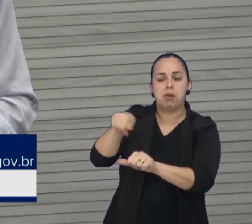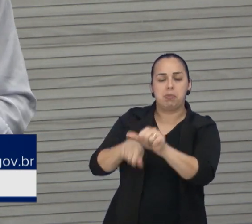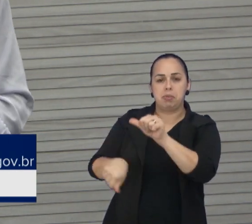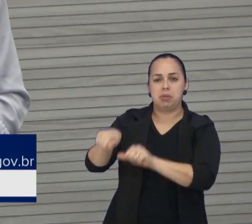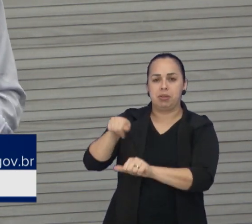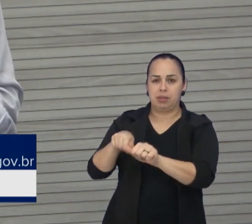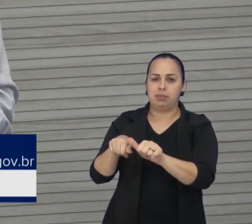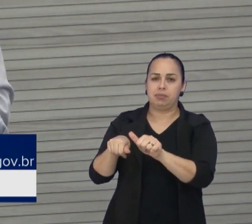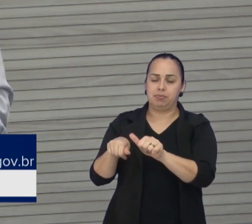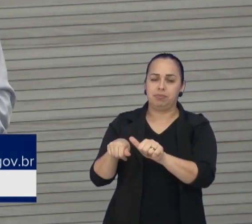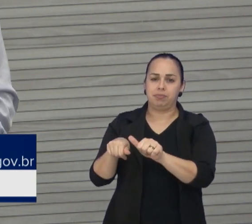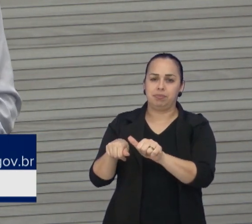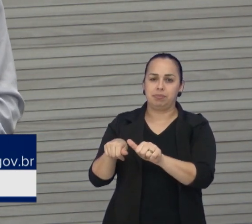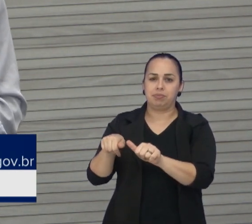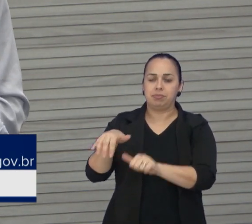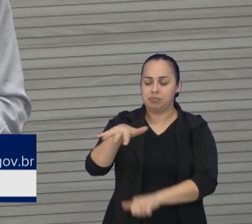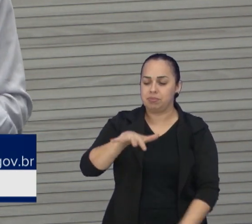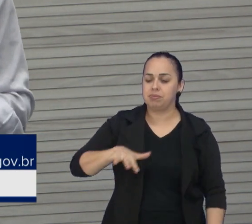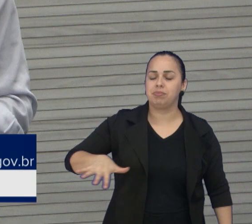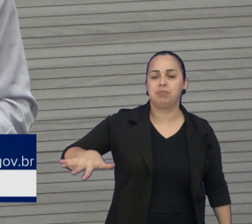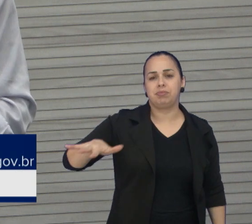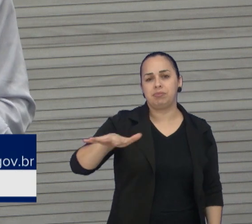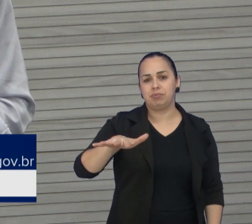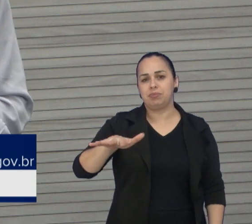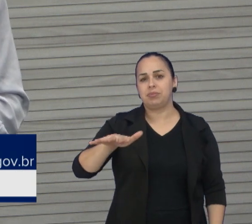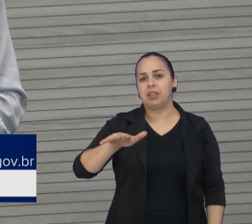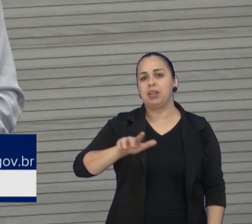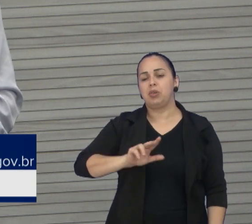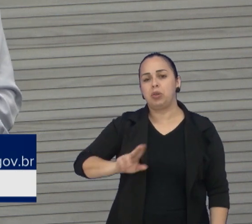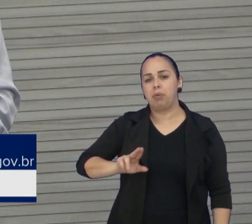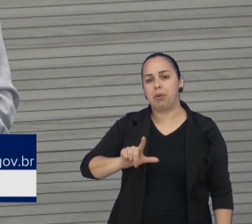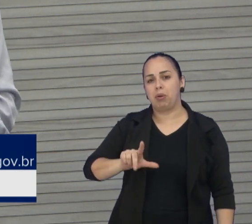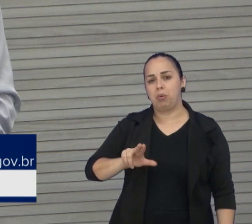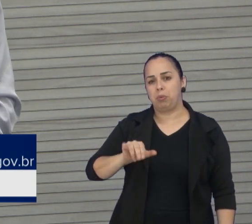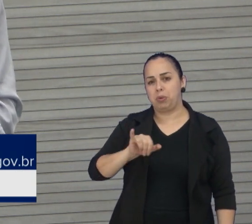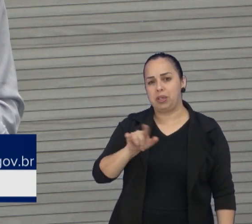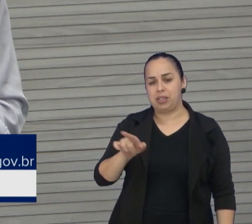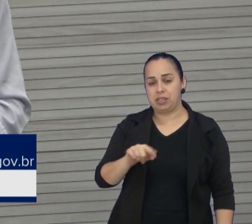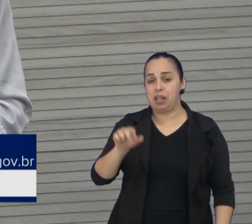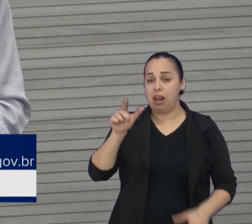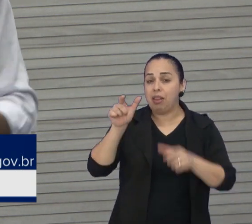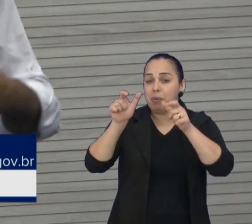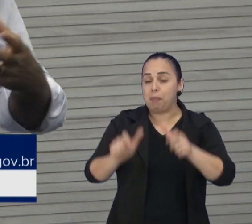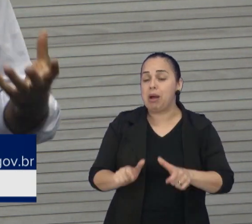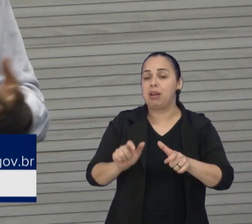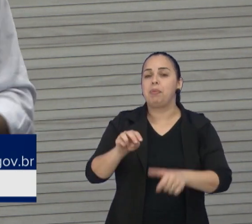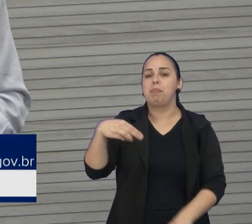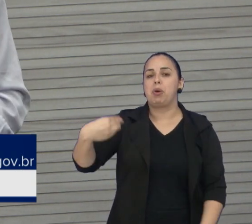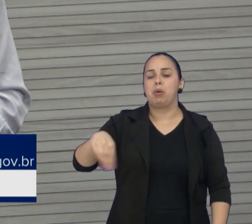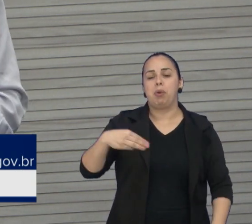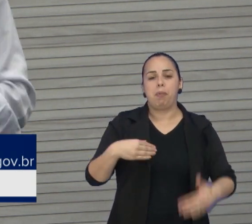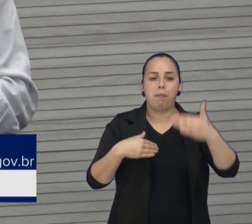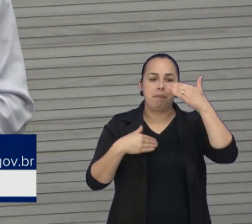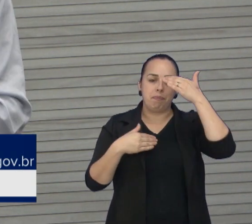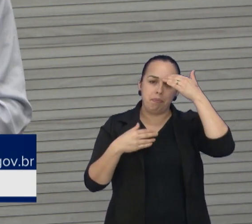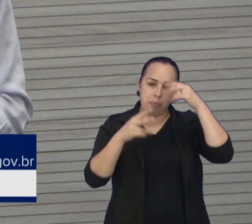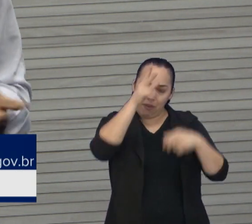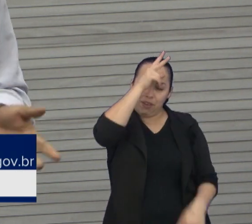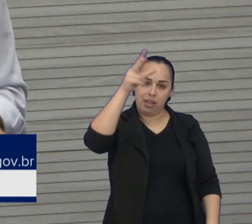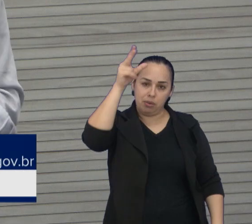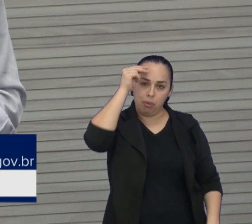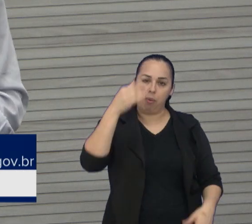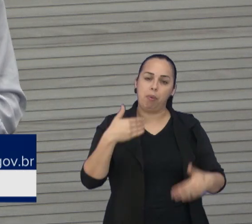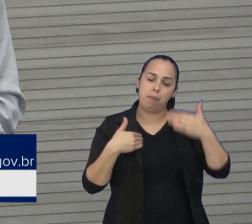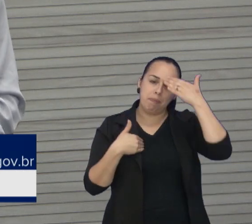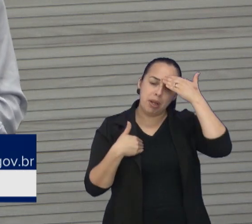antiga praça da Feira do Automóvel, a Praça Luiz Gonzaga, no Jardim Morumbi. Obrigado ao prefeito por esse cumprimento